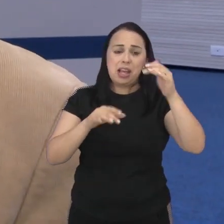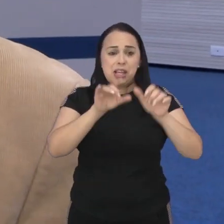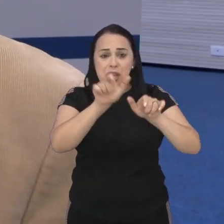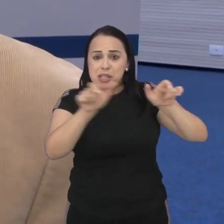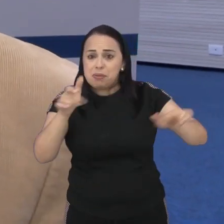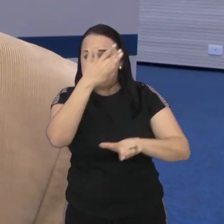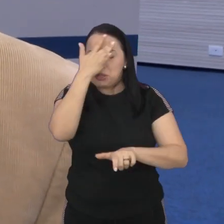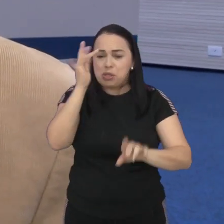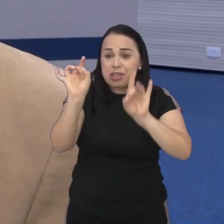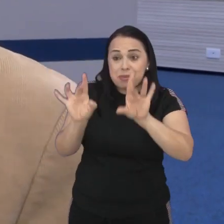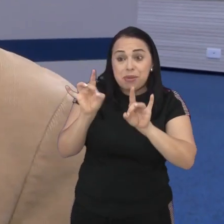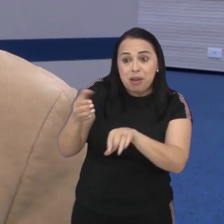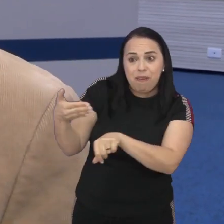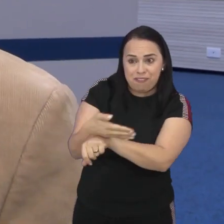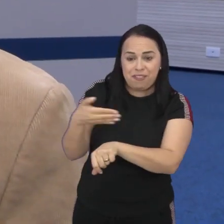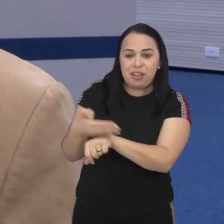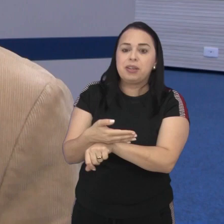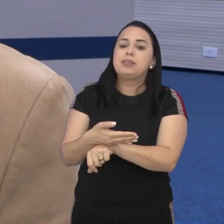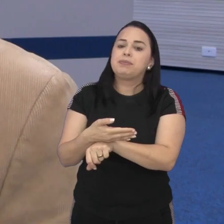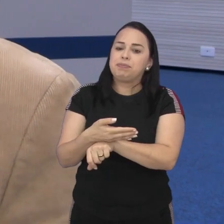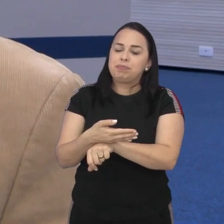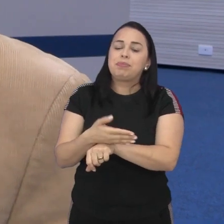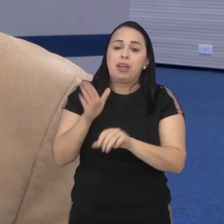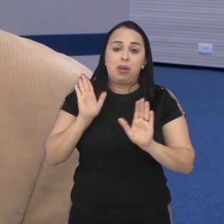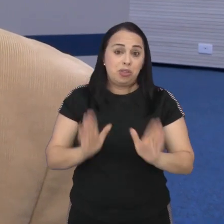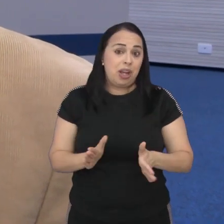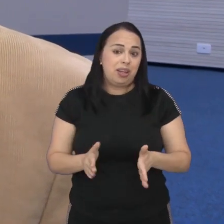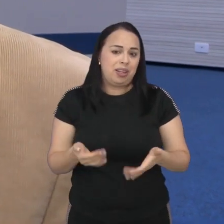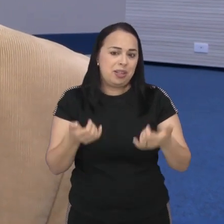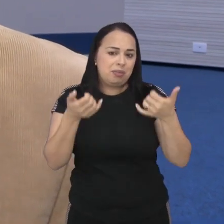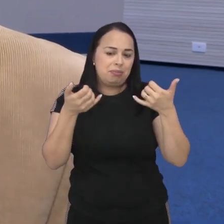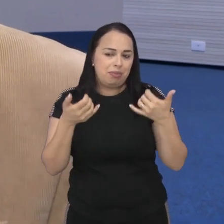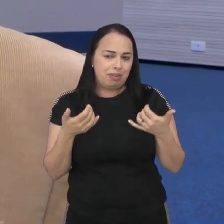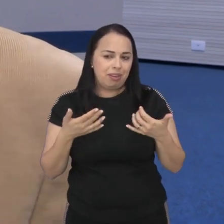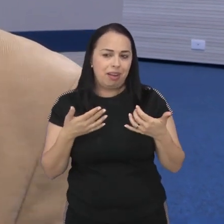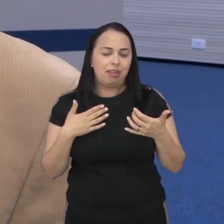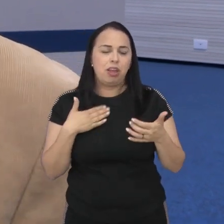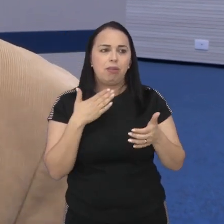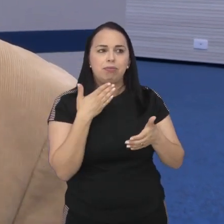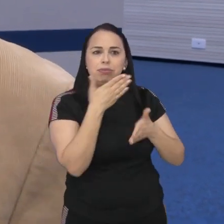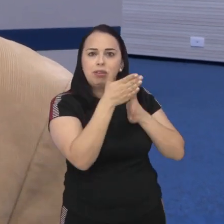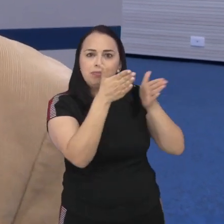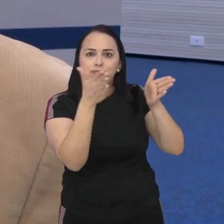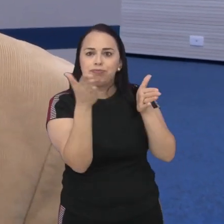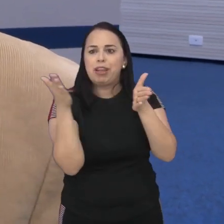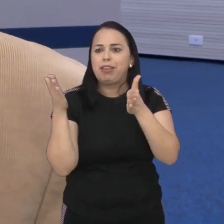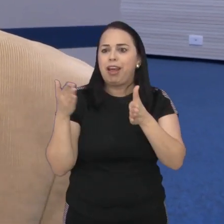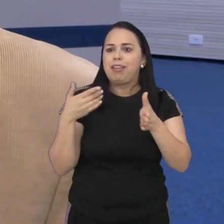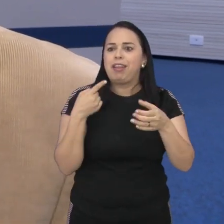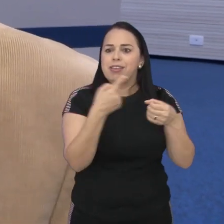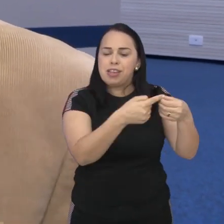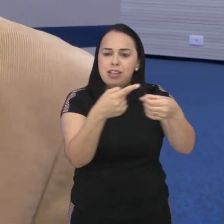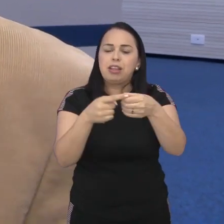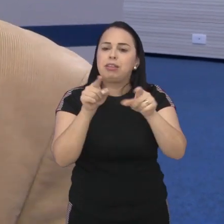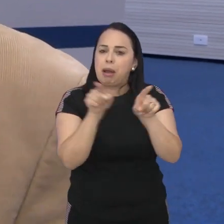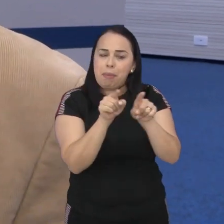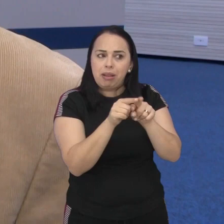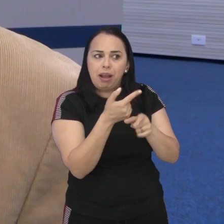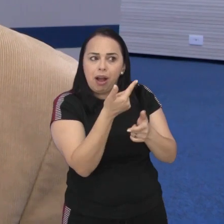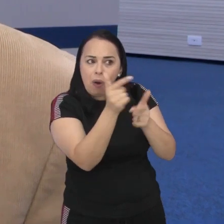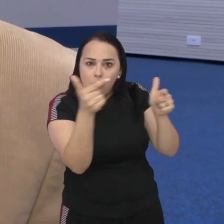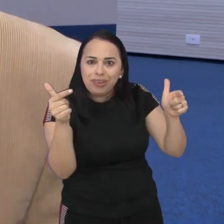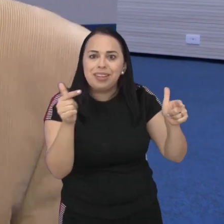muitas pessoas especiais estiveram aqui essa noite. Como eu falei, eu estava rodando em outras cidades, né? Onde também